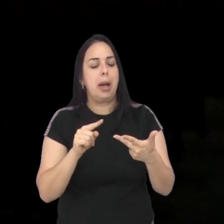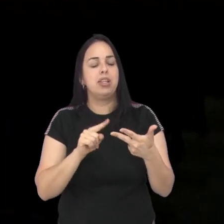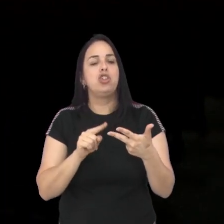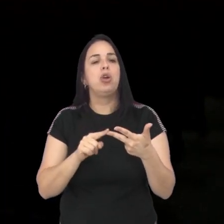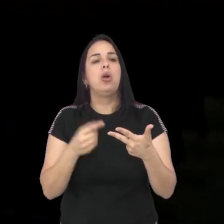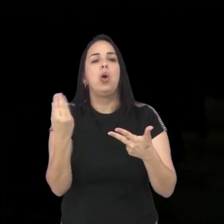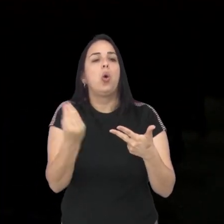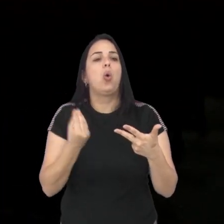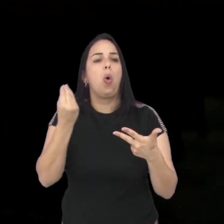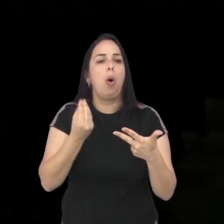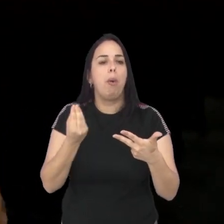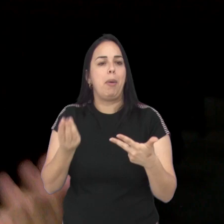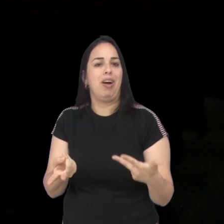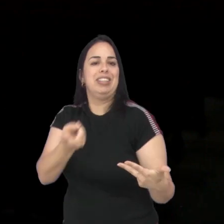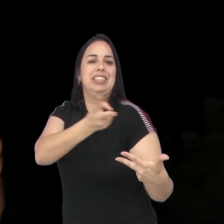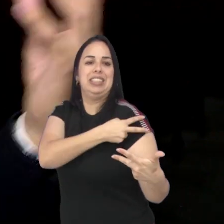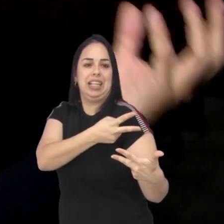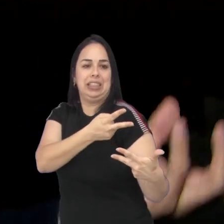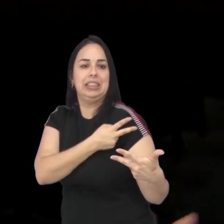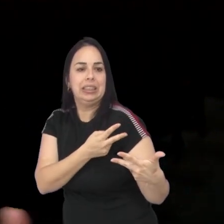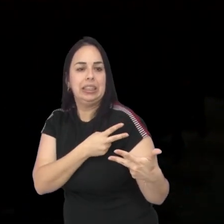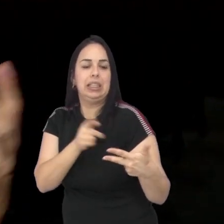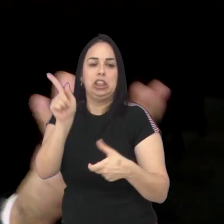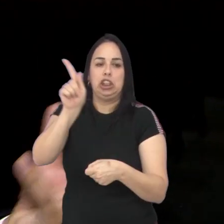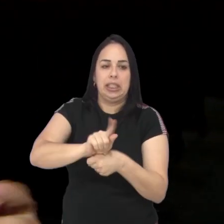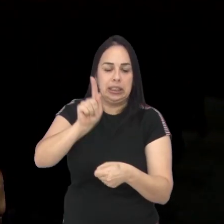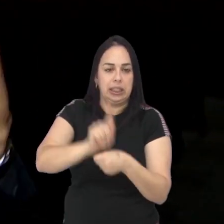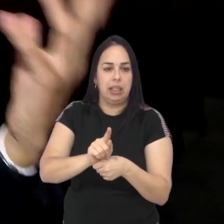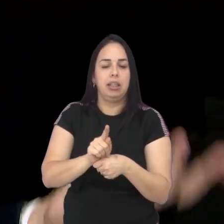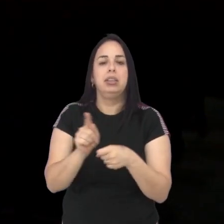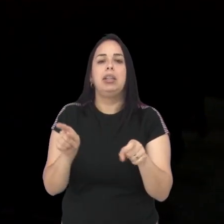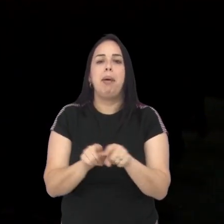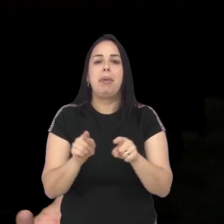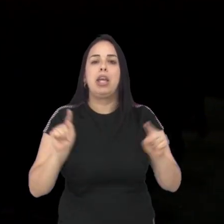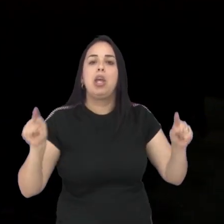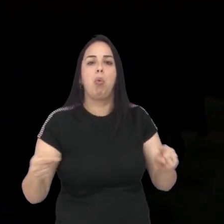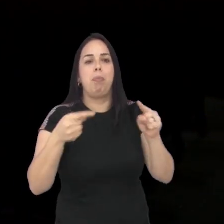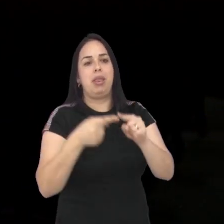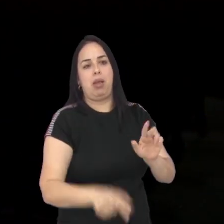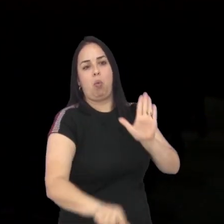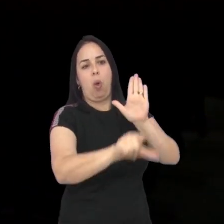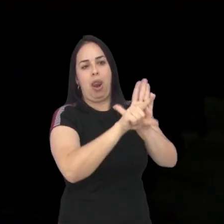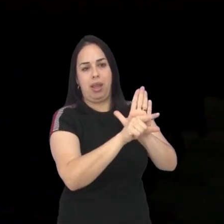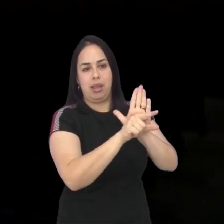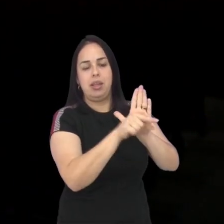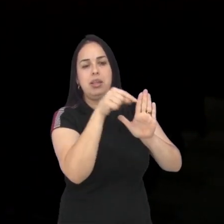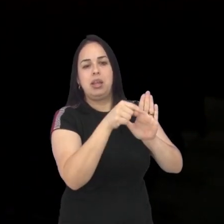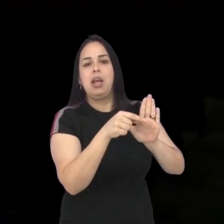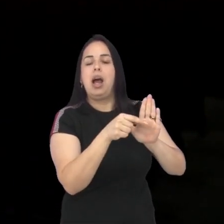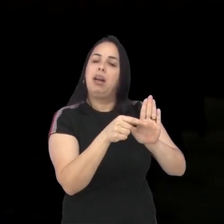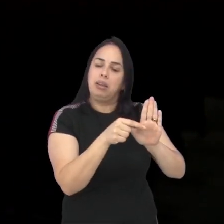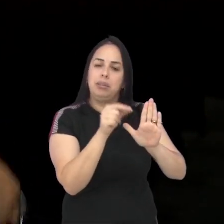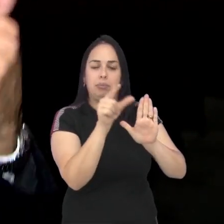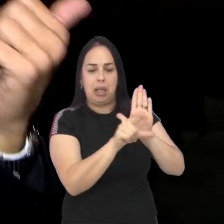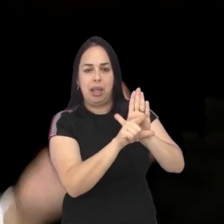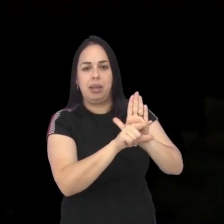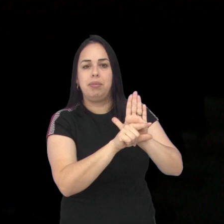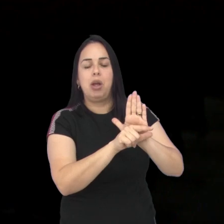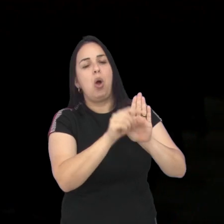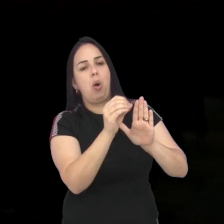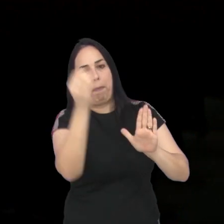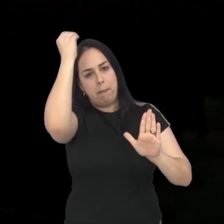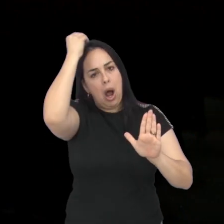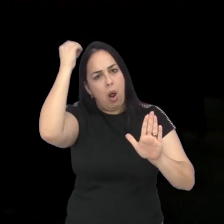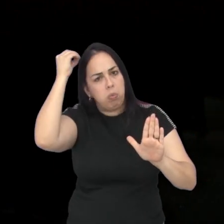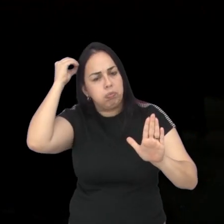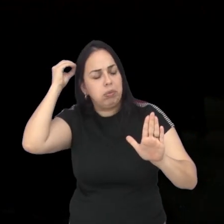na área de gestão, né? E dialogar com essas leis que estão sendo implementadas, a própria Aldir Blanc ou a